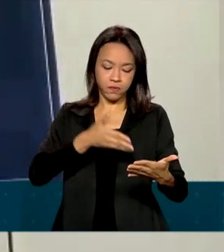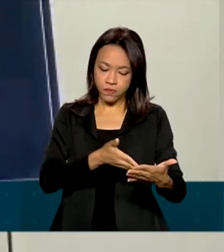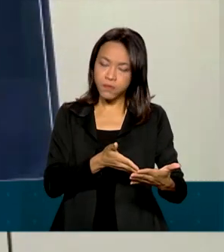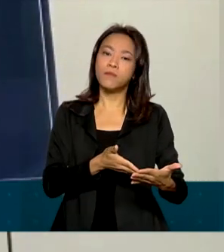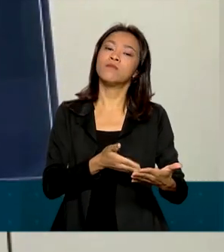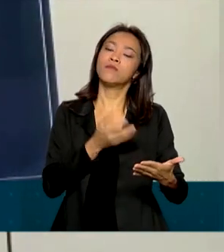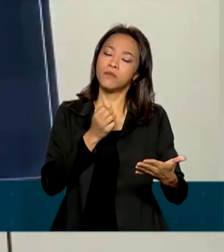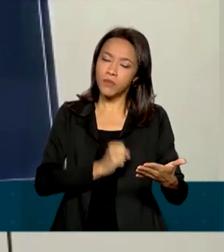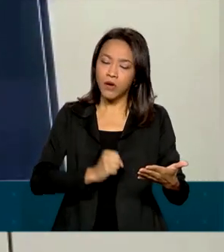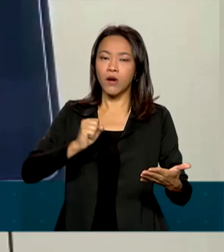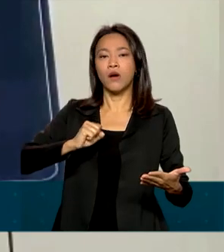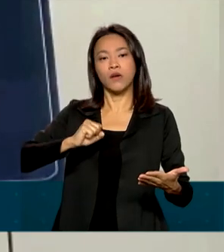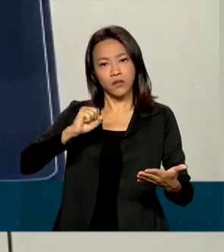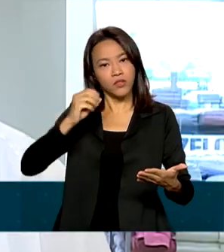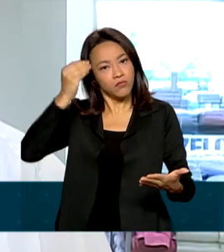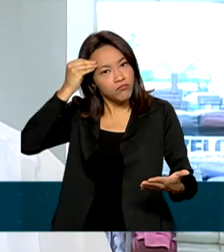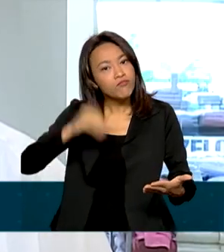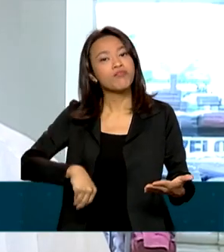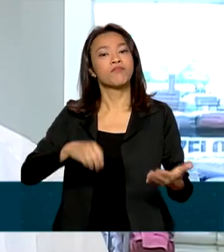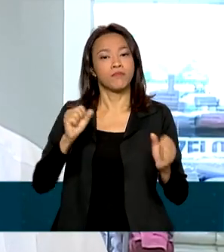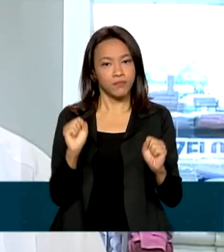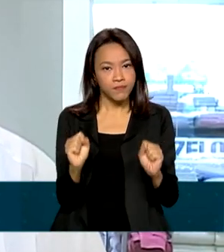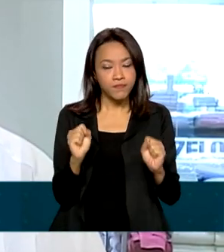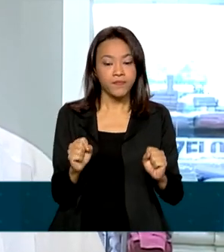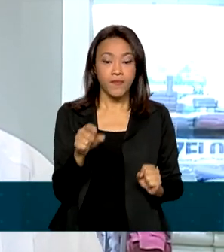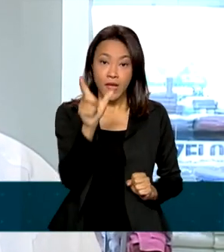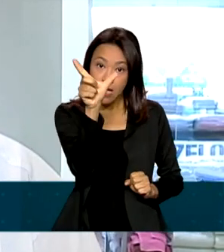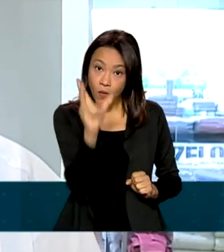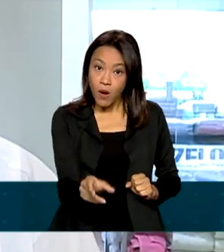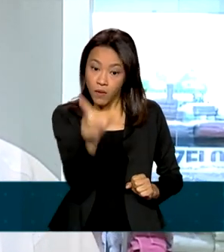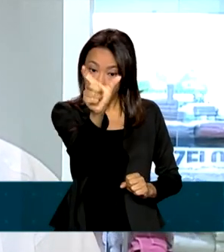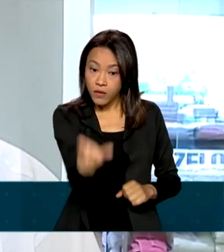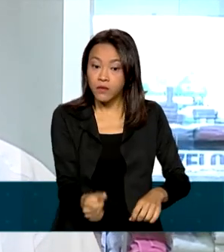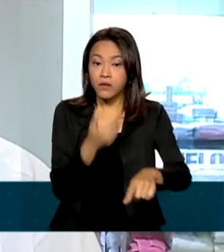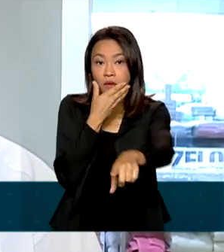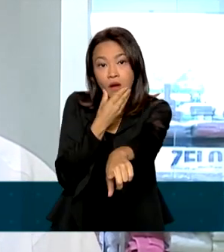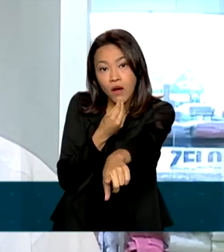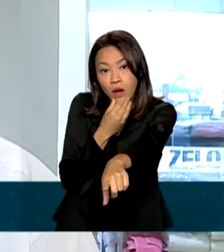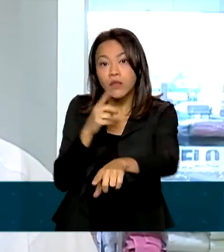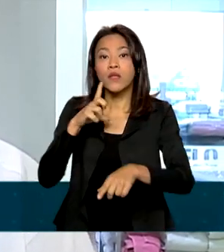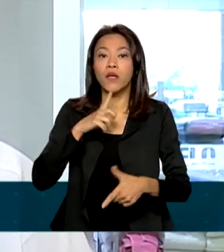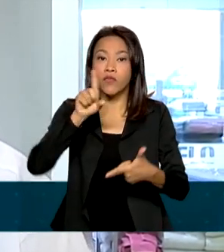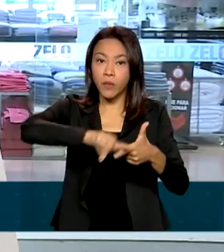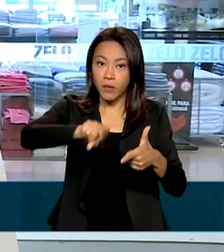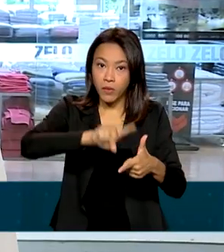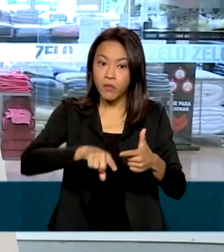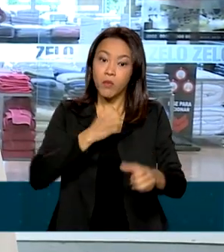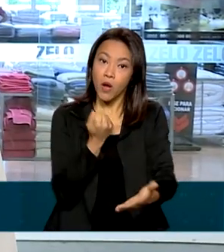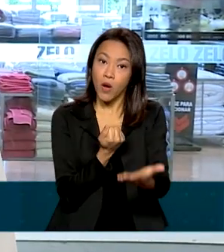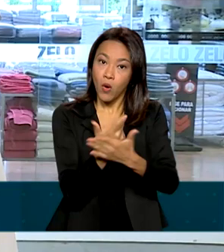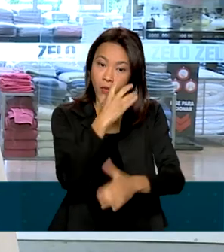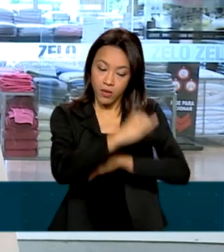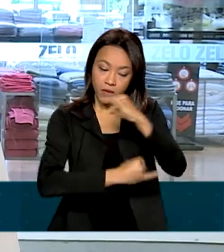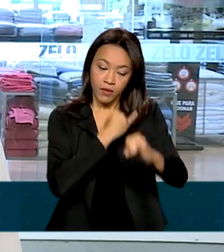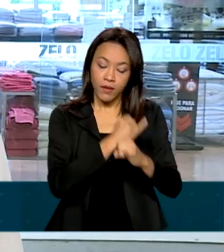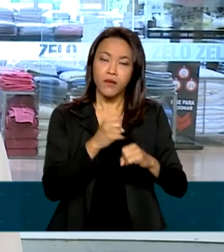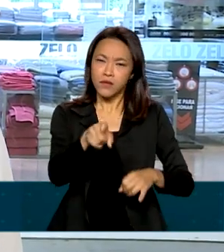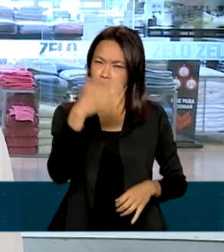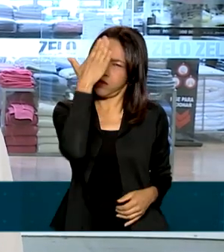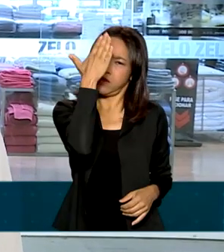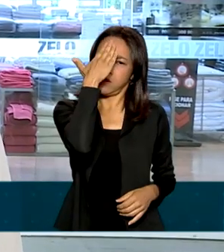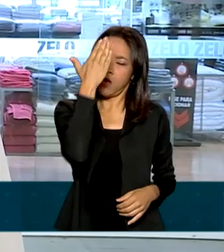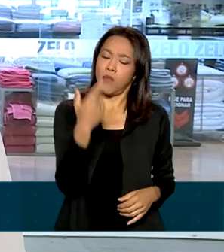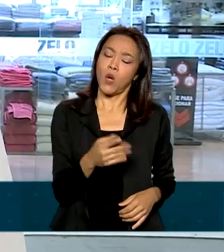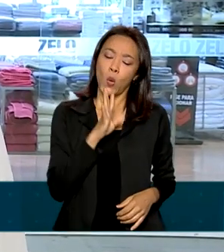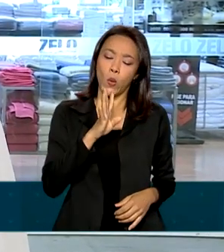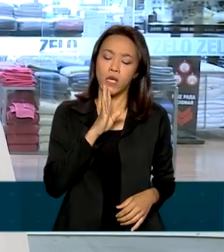ali disponível no site. Foi o caso do George. Ele teve problemas com uma compra online e sabe a importância de